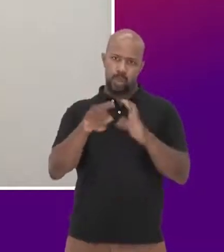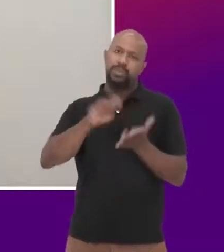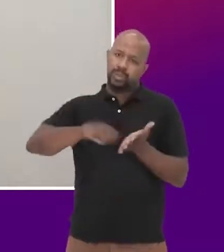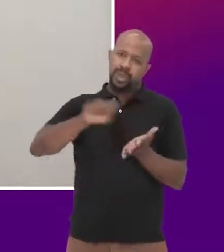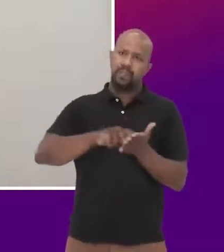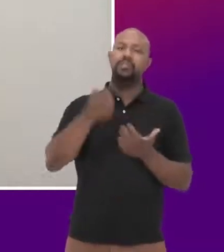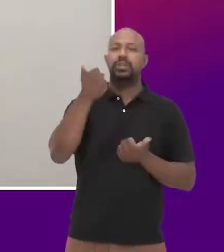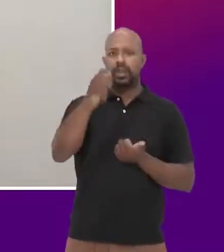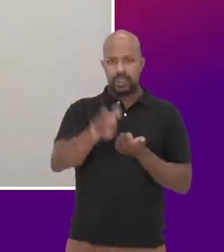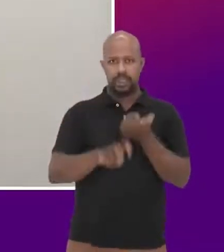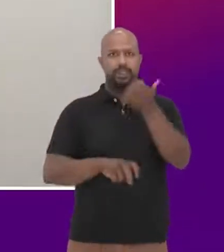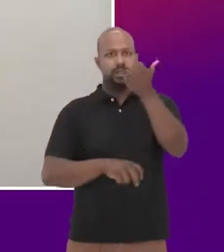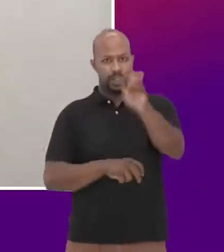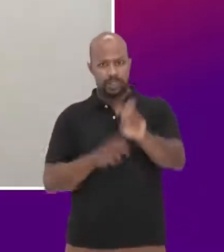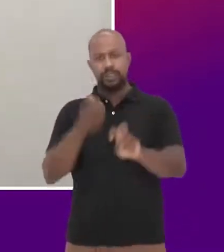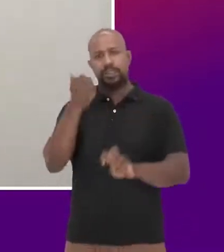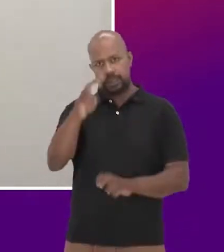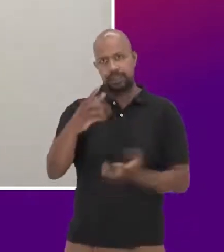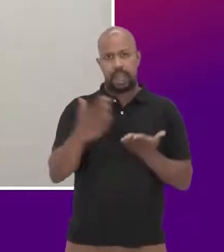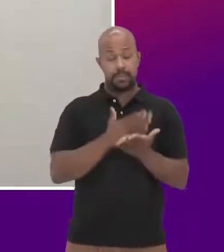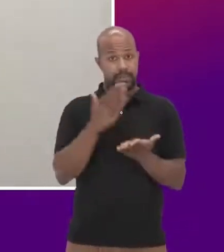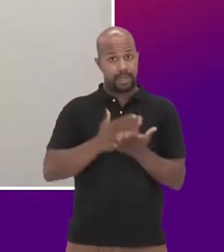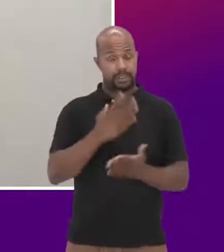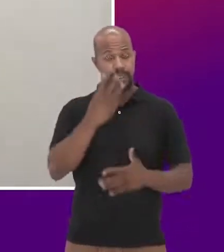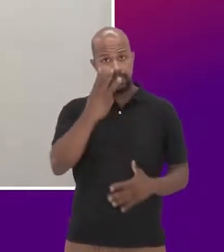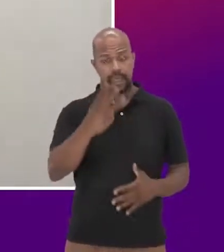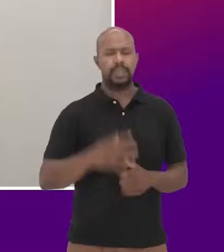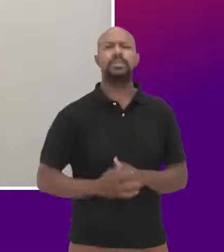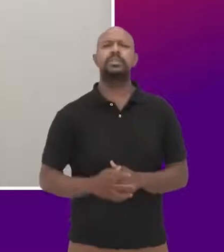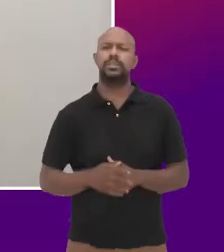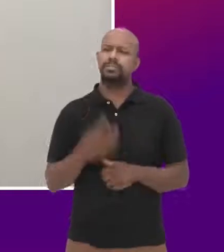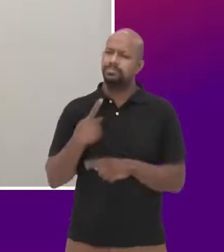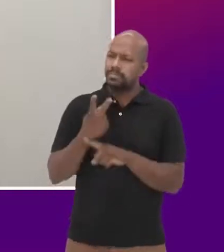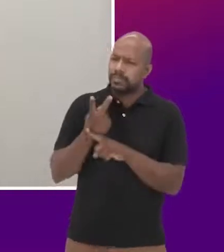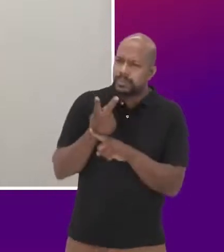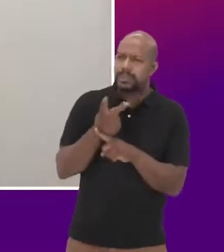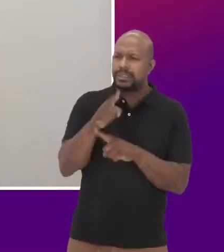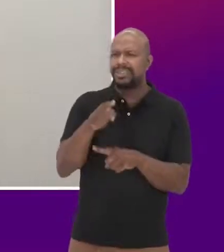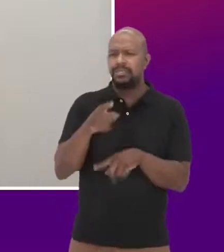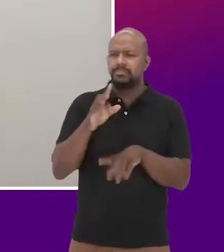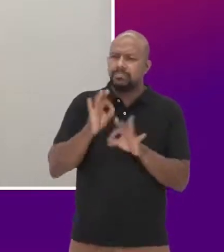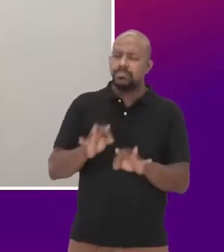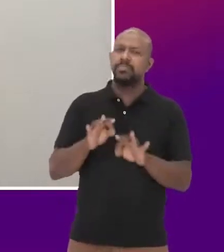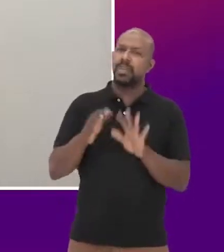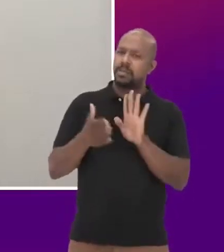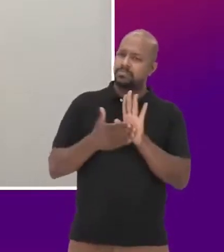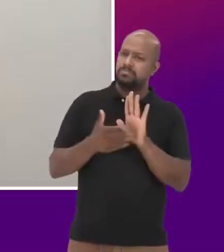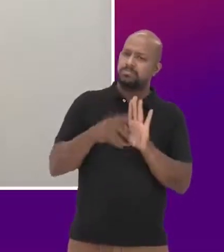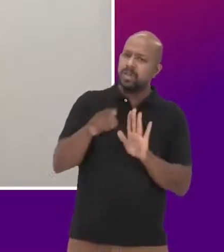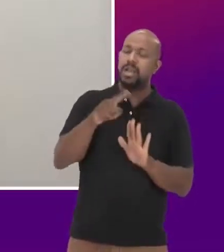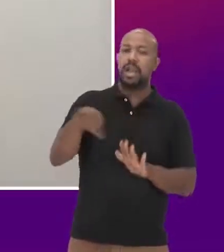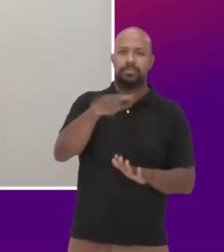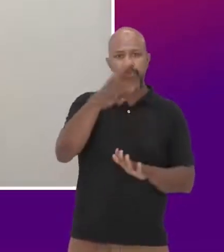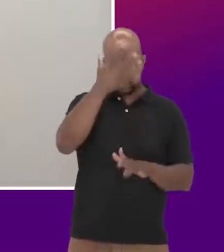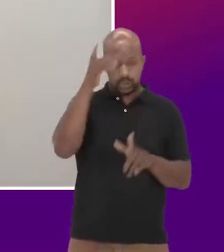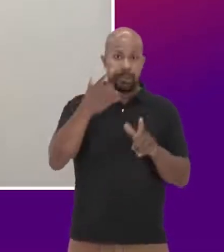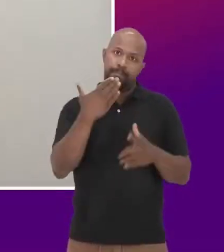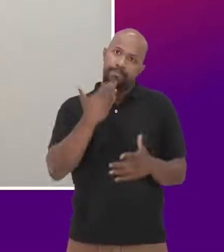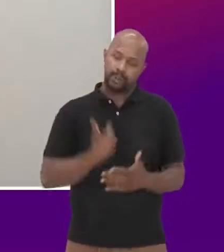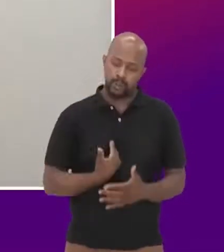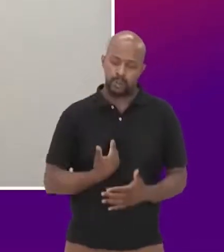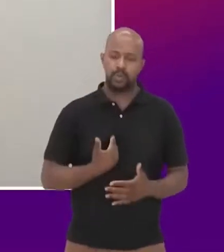cada 15 dias, na página 3, e eu procuro propositalmente, e é isso que o pessoal do Globo me